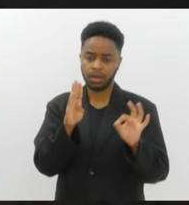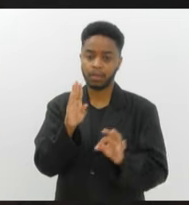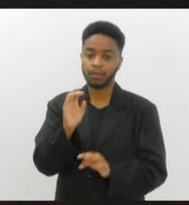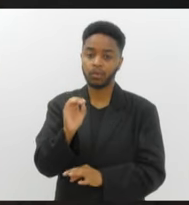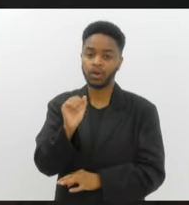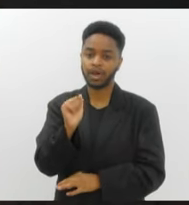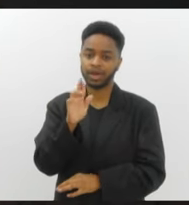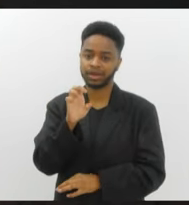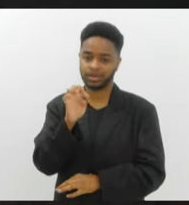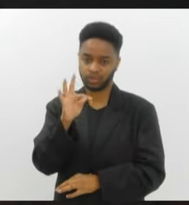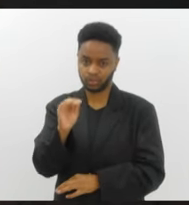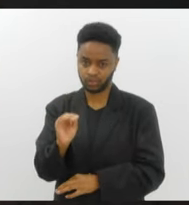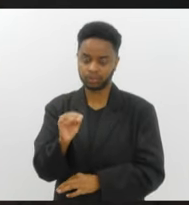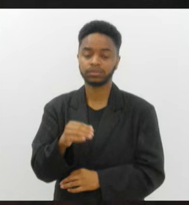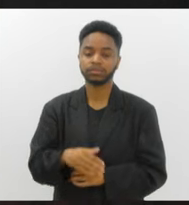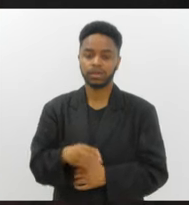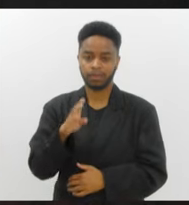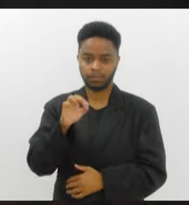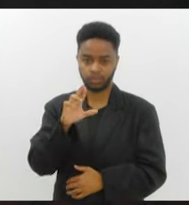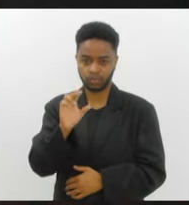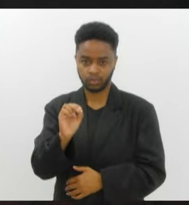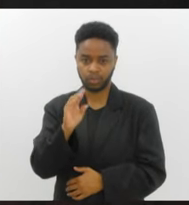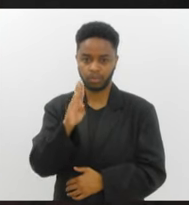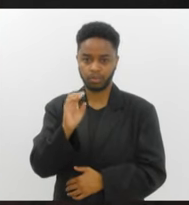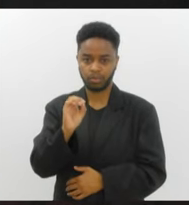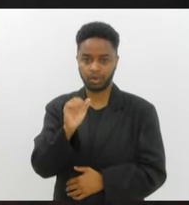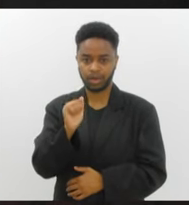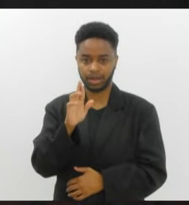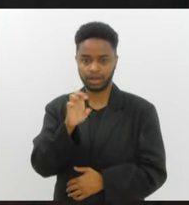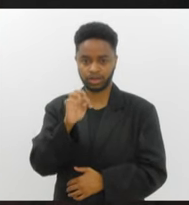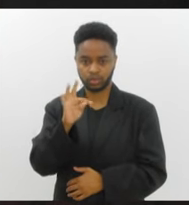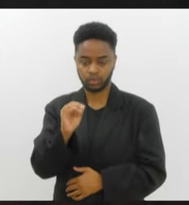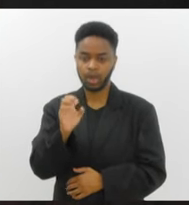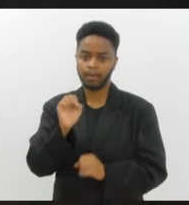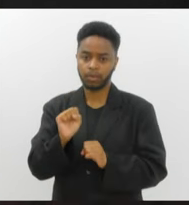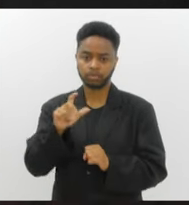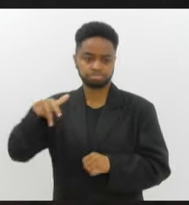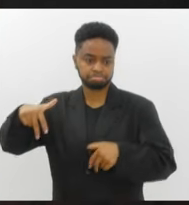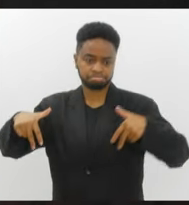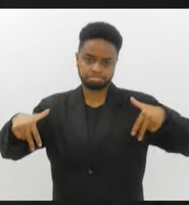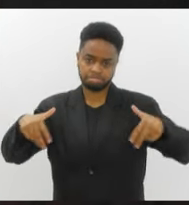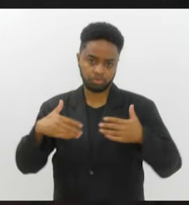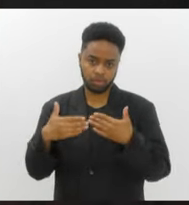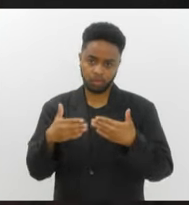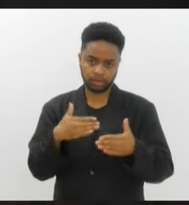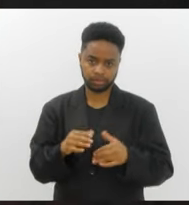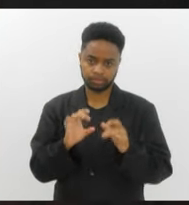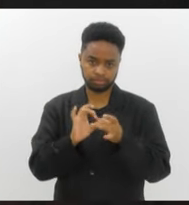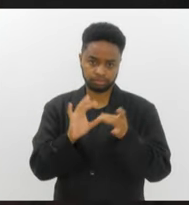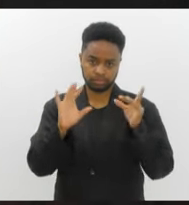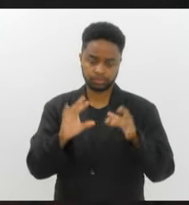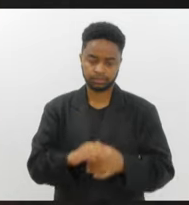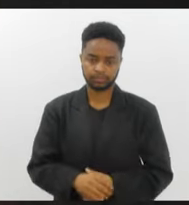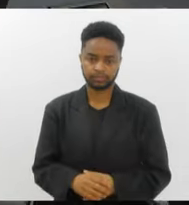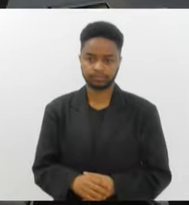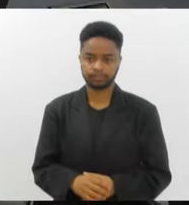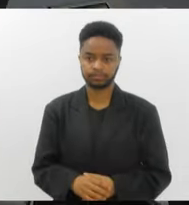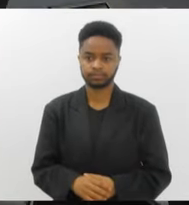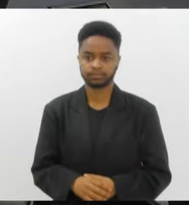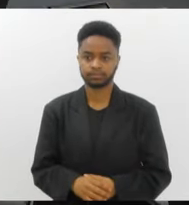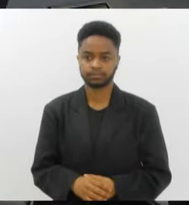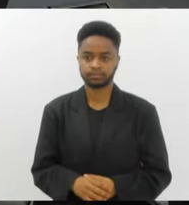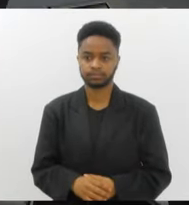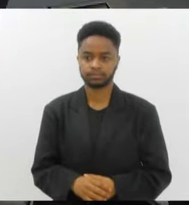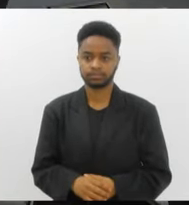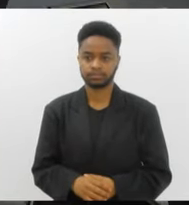Boareto. Deputado Bruno Boareto, pode usar tanto a tribuna do lado direito ou do lado esquerdo. Fique à vontade. O